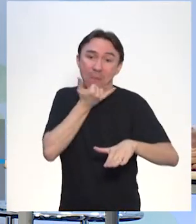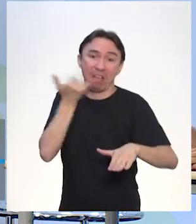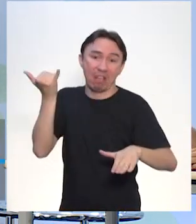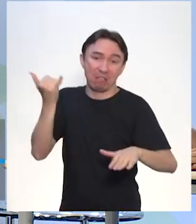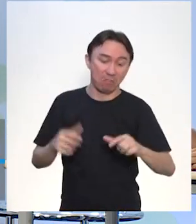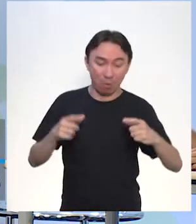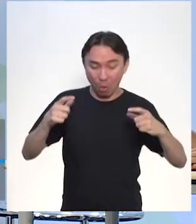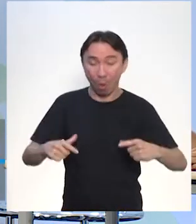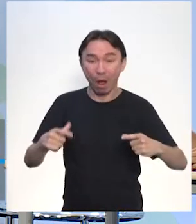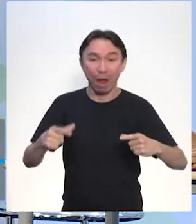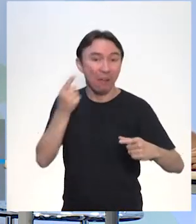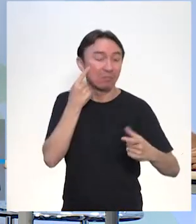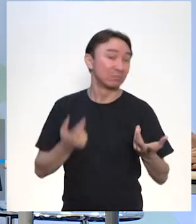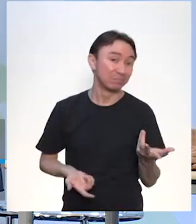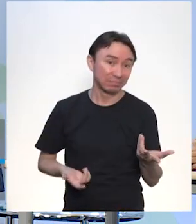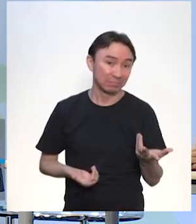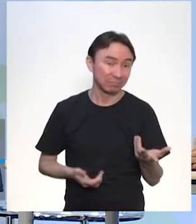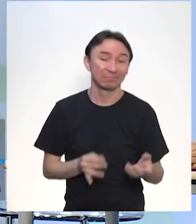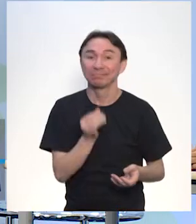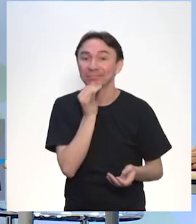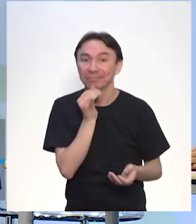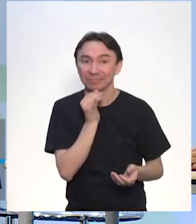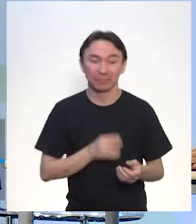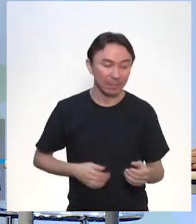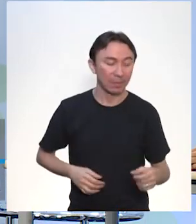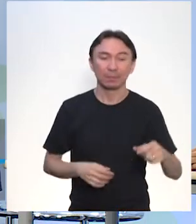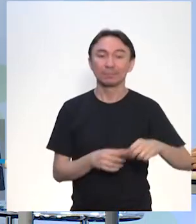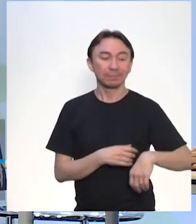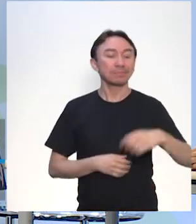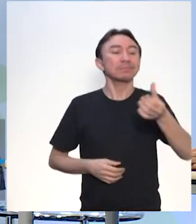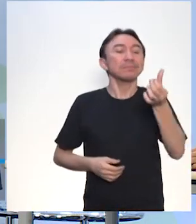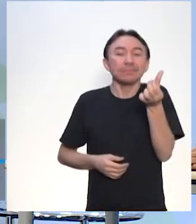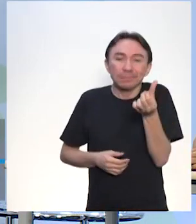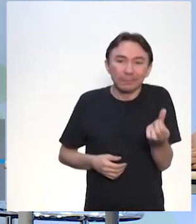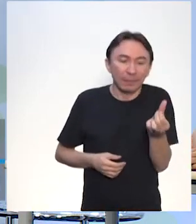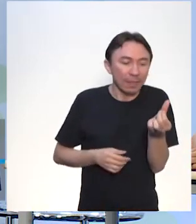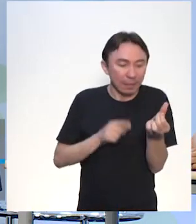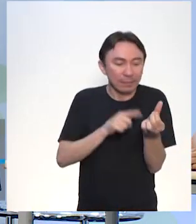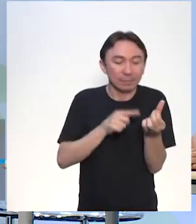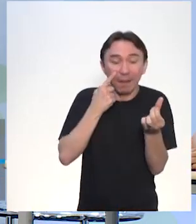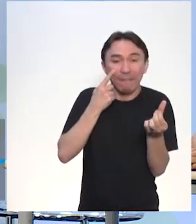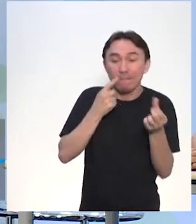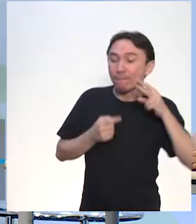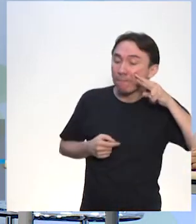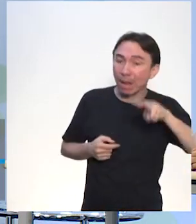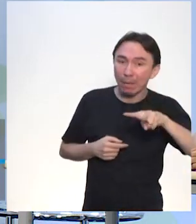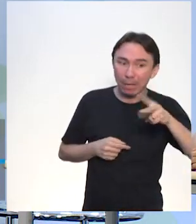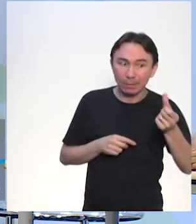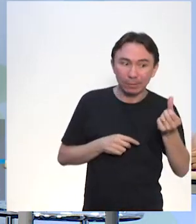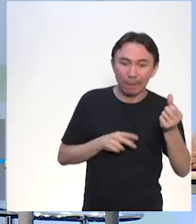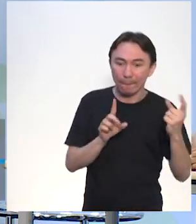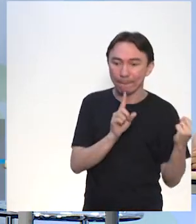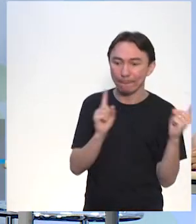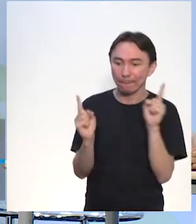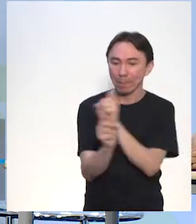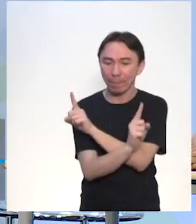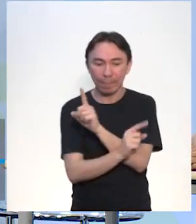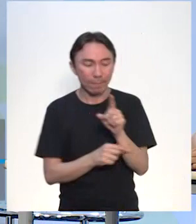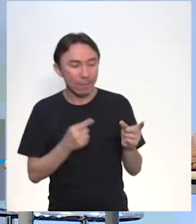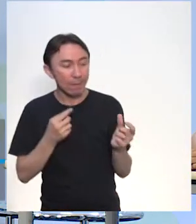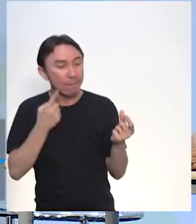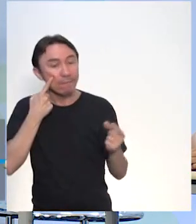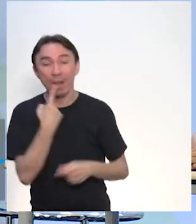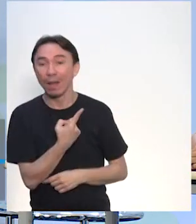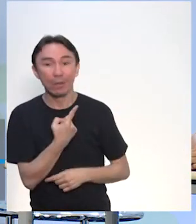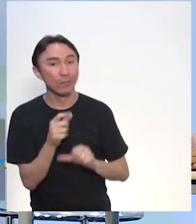com o outro que enxerga de uma forma, consequentemente, eu mudaria de opinião. Né? E a gente também pode